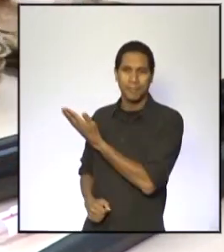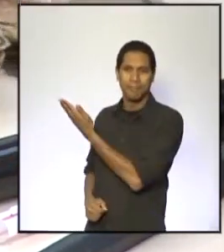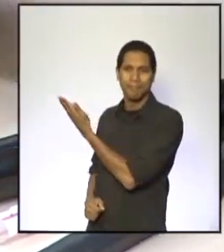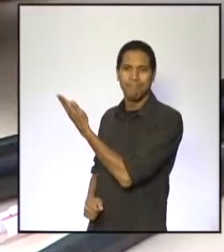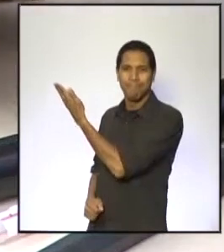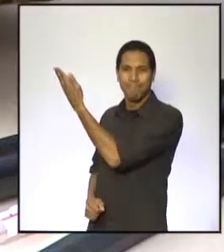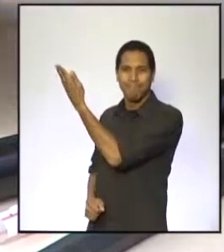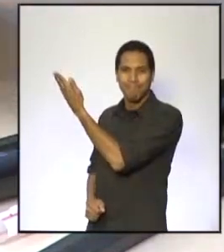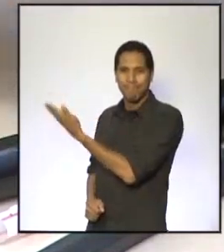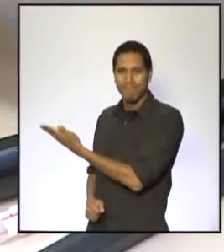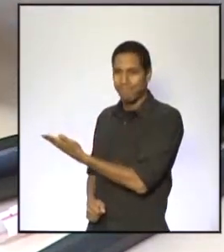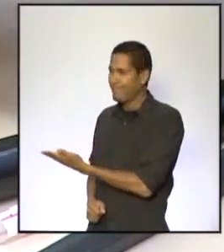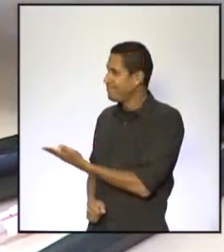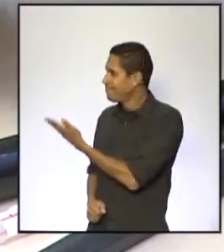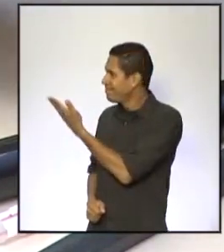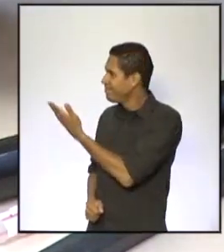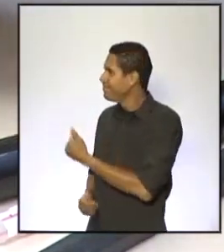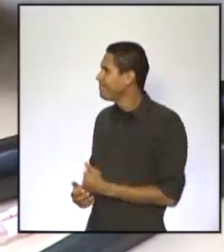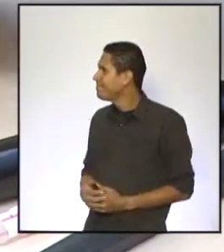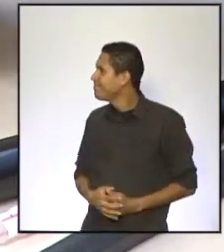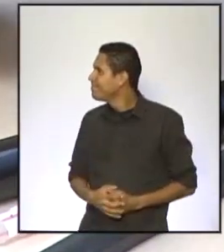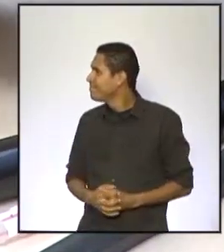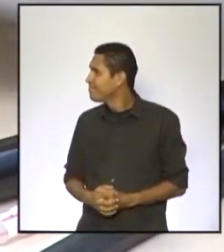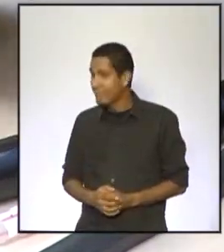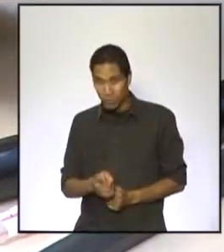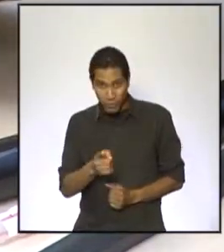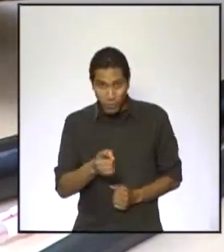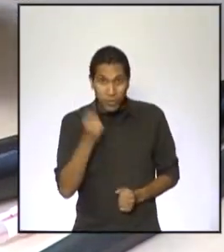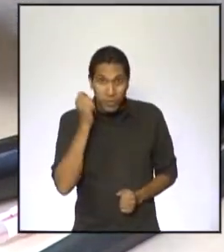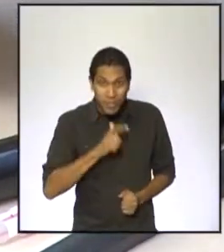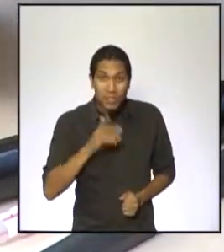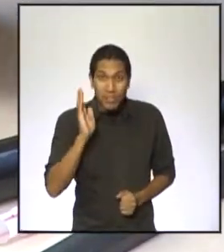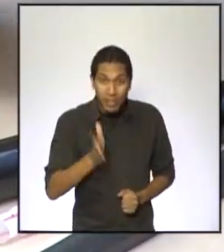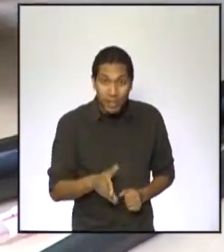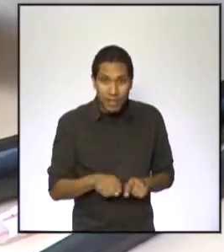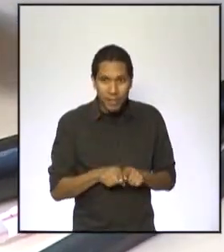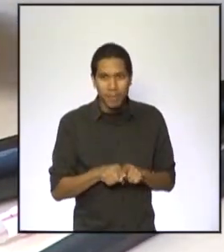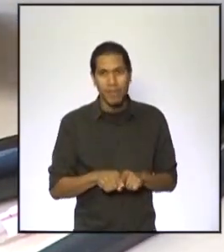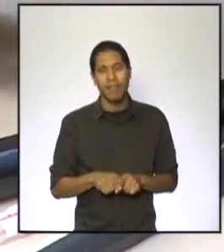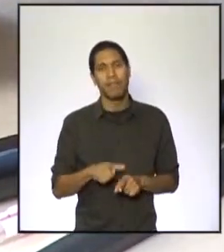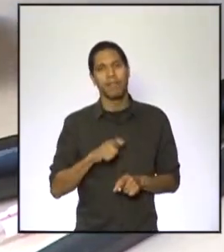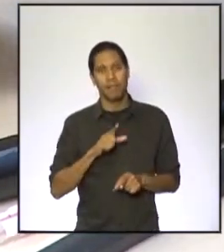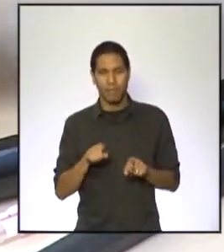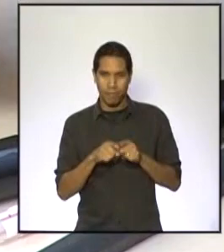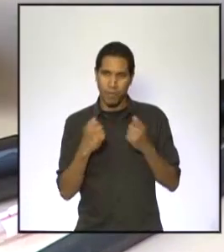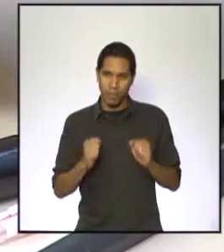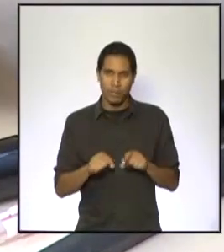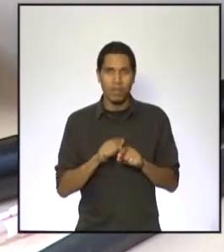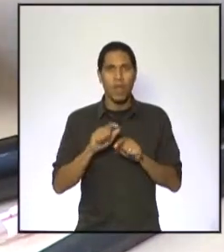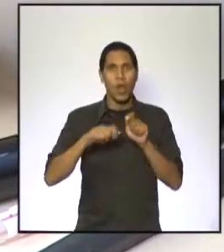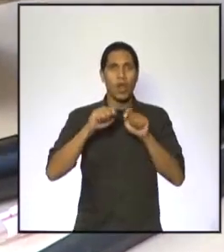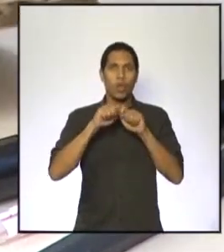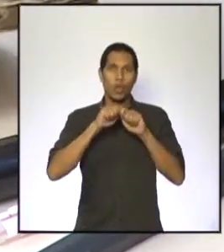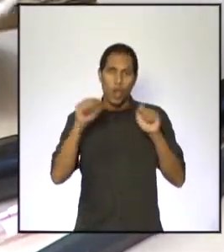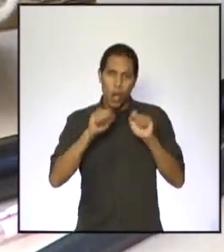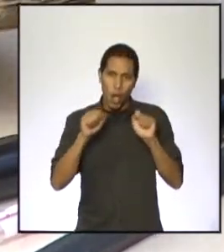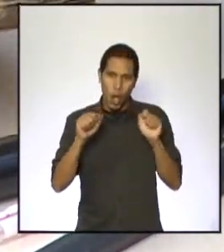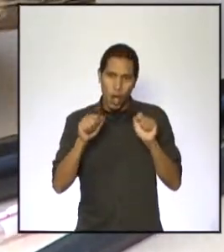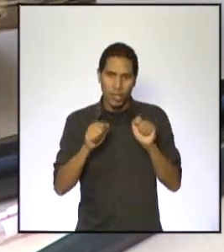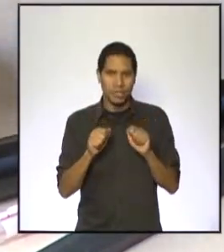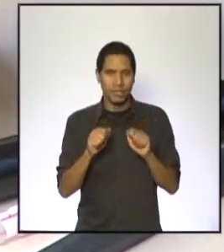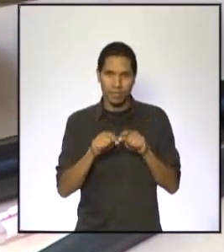nos canudinhos cortados. Se você já conseguiu fazer isso, dê um nozinho na parte superior, para não ter perigo de